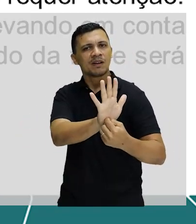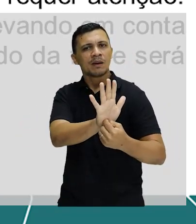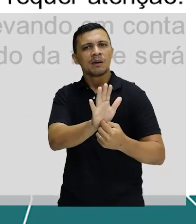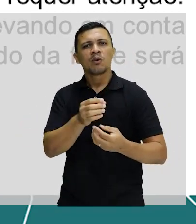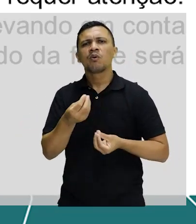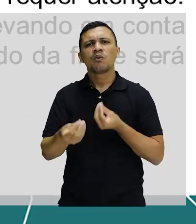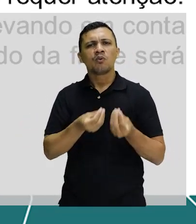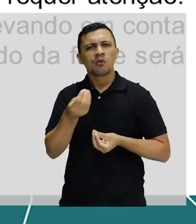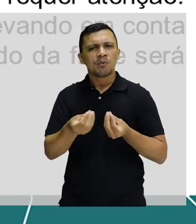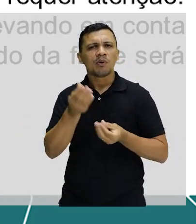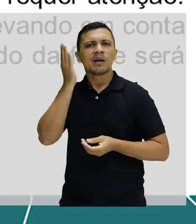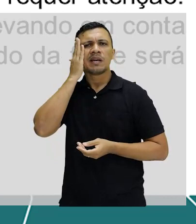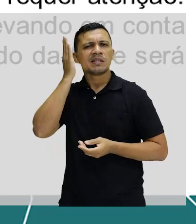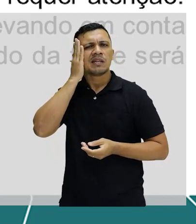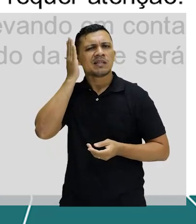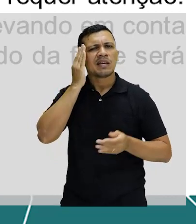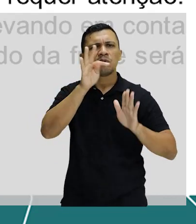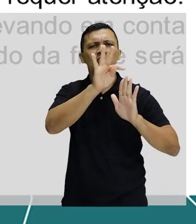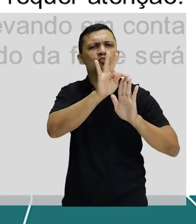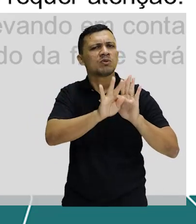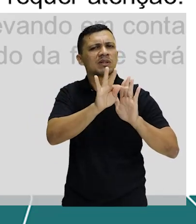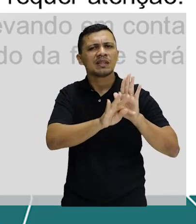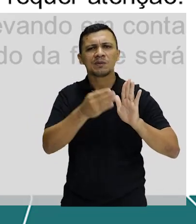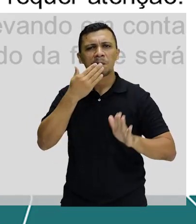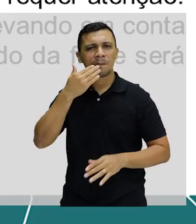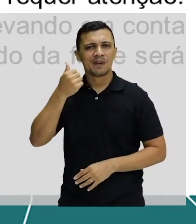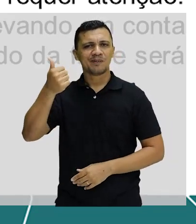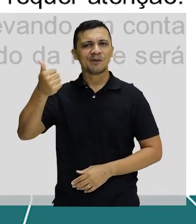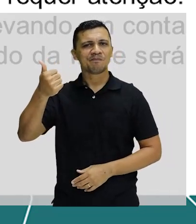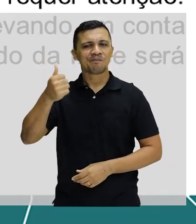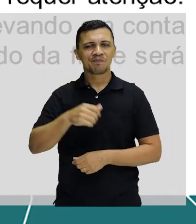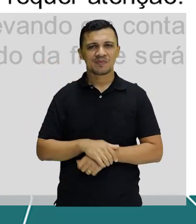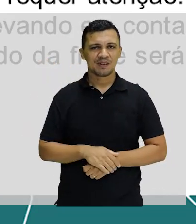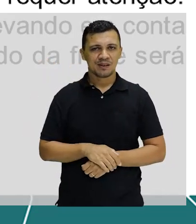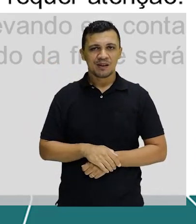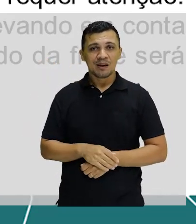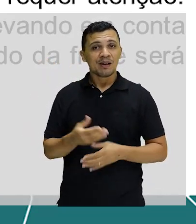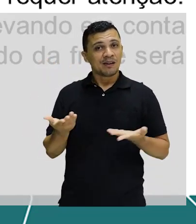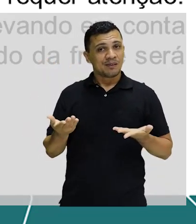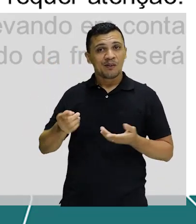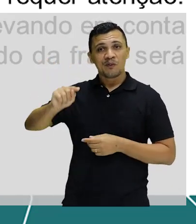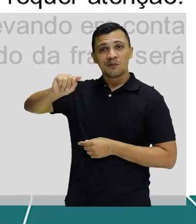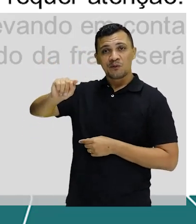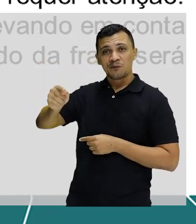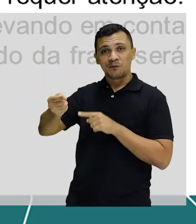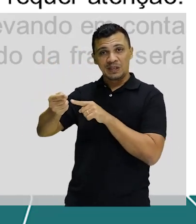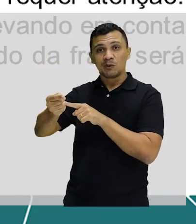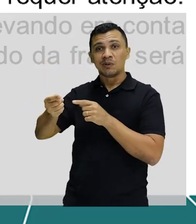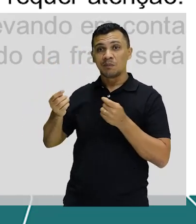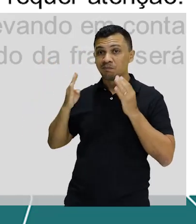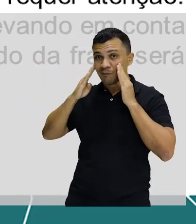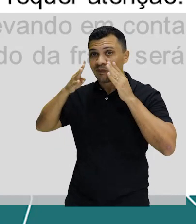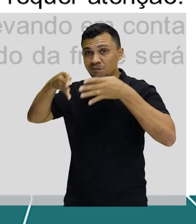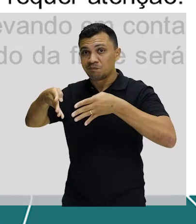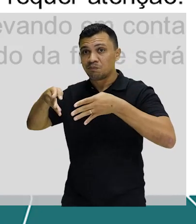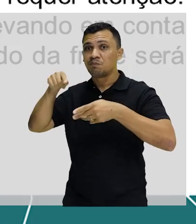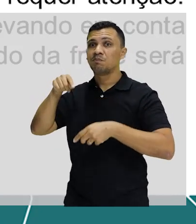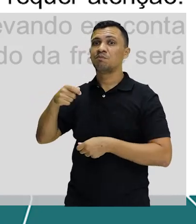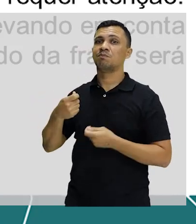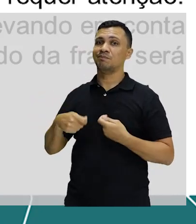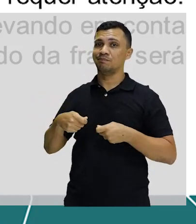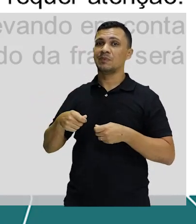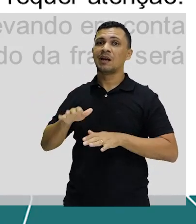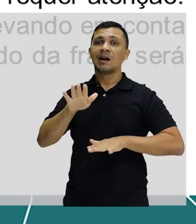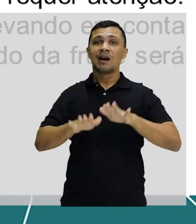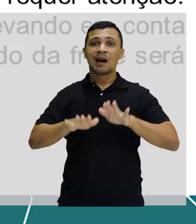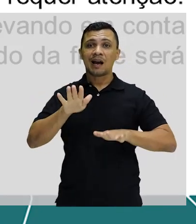mais precisa a compreensão de um texto. Dentre os sinais de pontuação, a vírgula é a que requer mais atenção. Existem